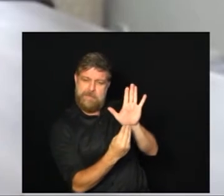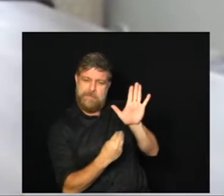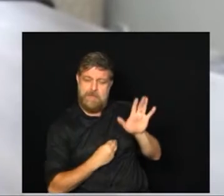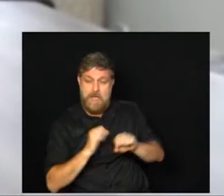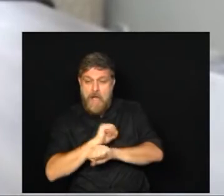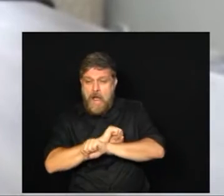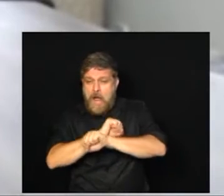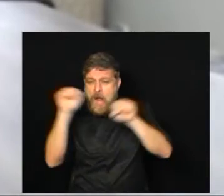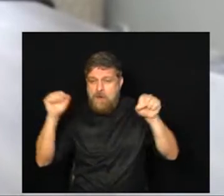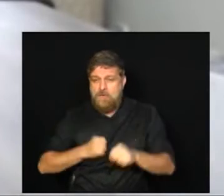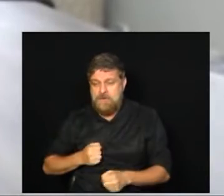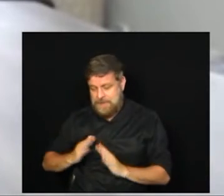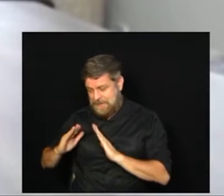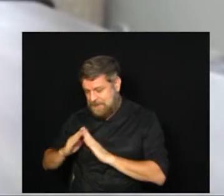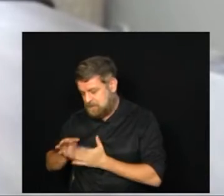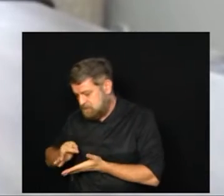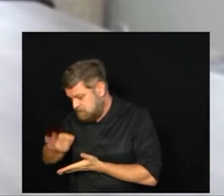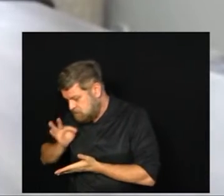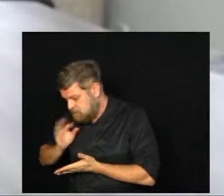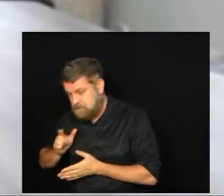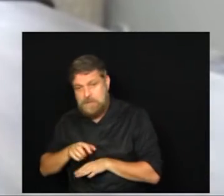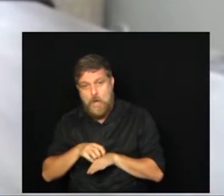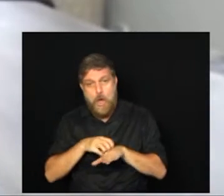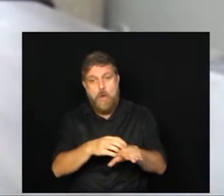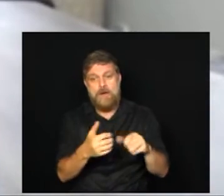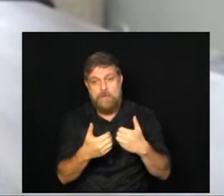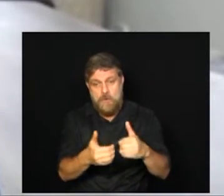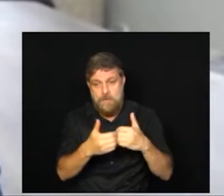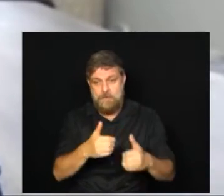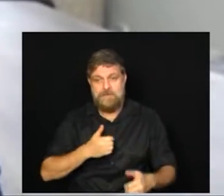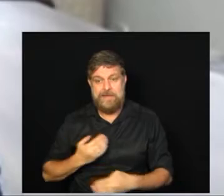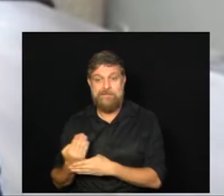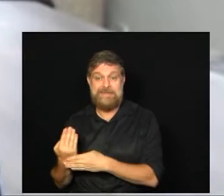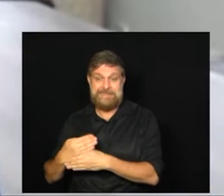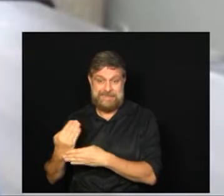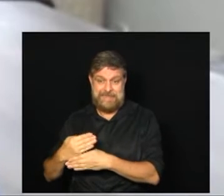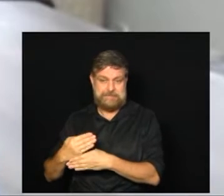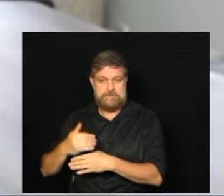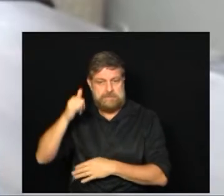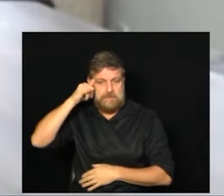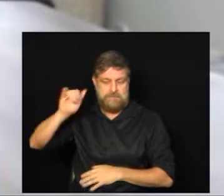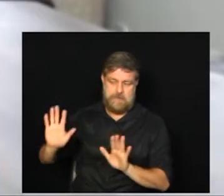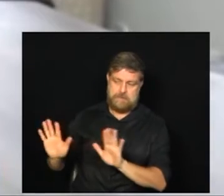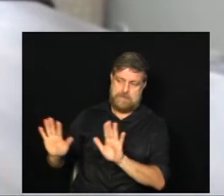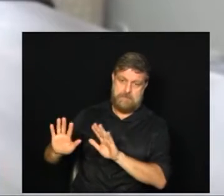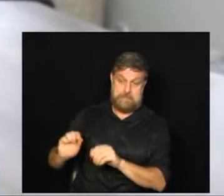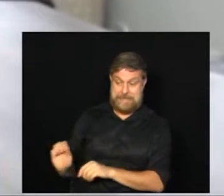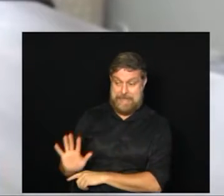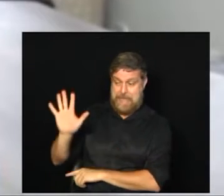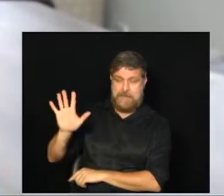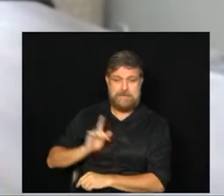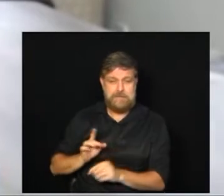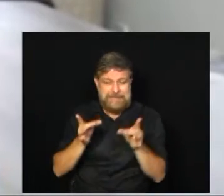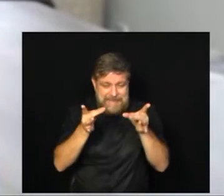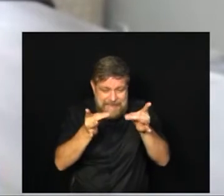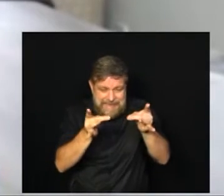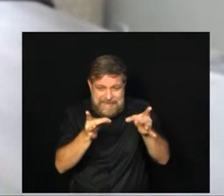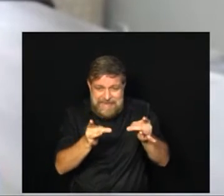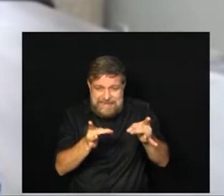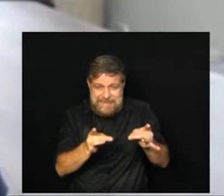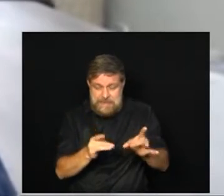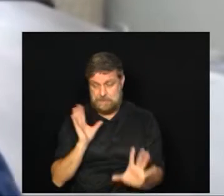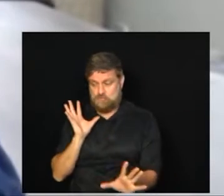mais cedo, tomar café da manhã em casa, pegar um transporte público, que muitas vezes eu ia de táxi para o trabalho, né? Então, são pequenos detalhes que se